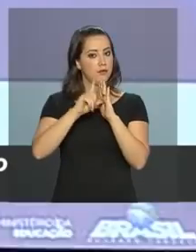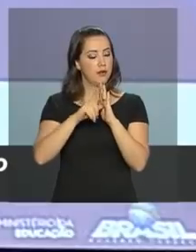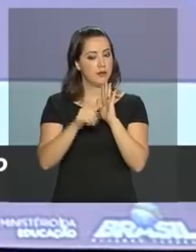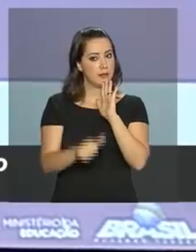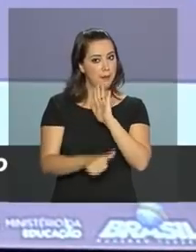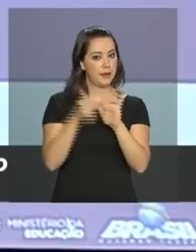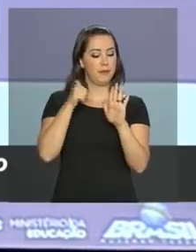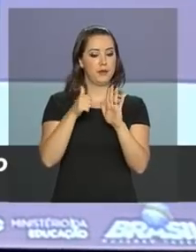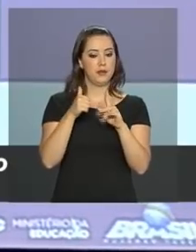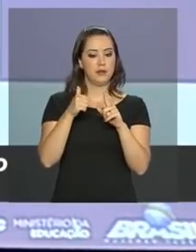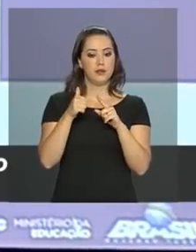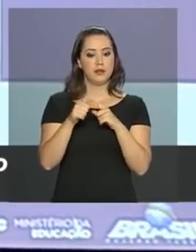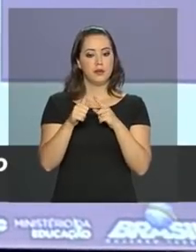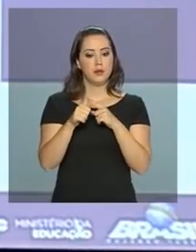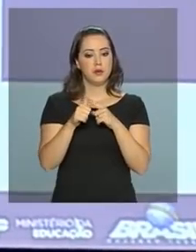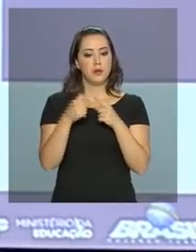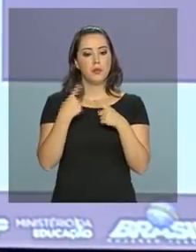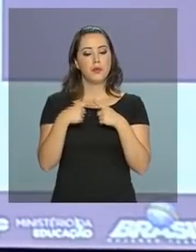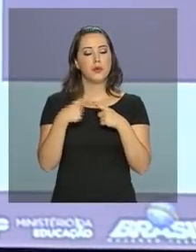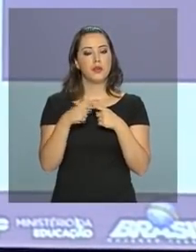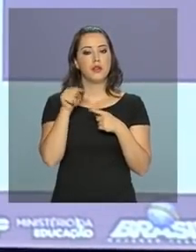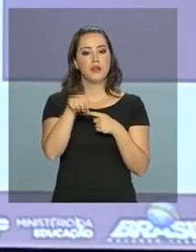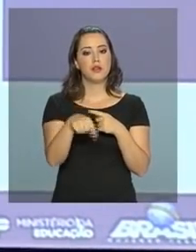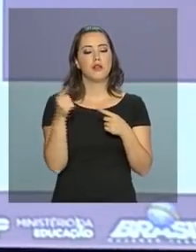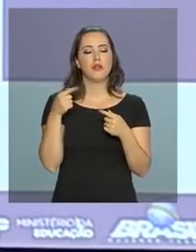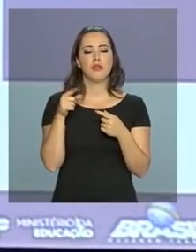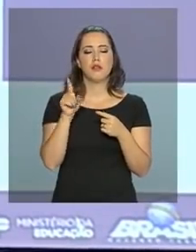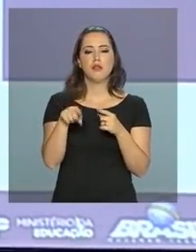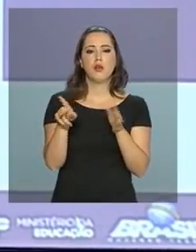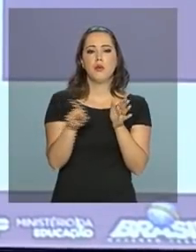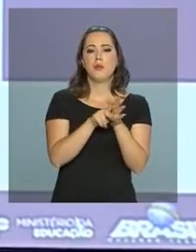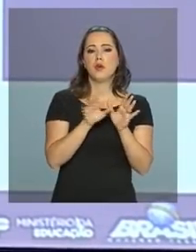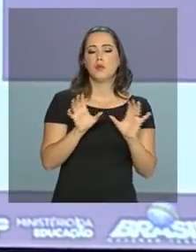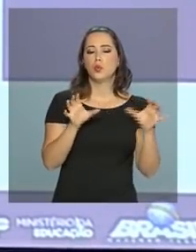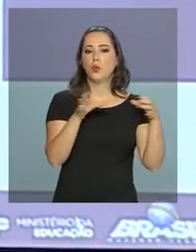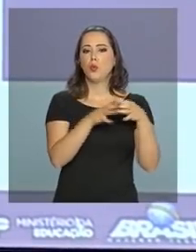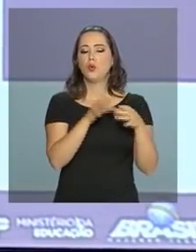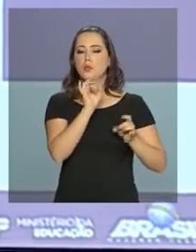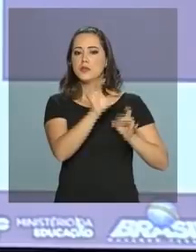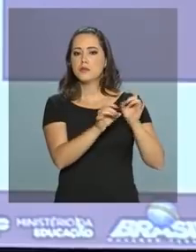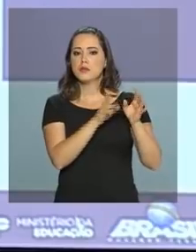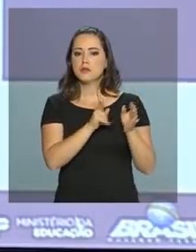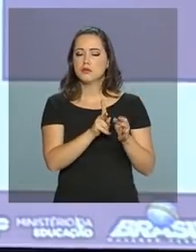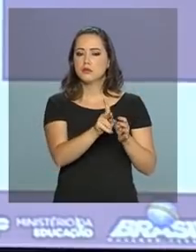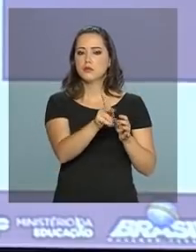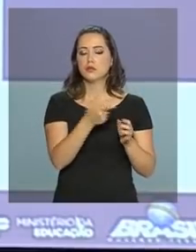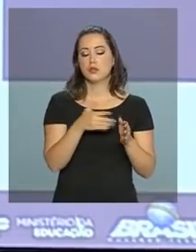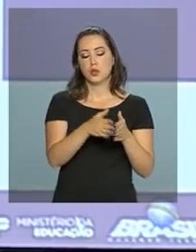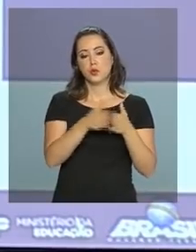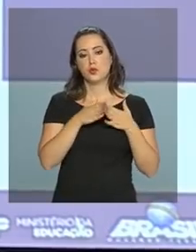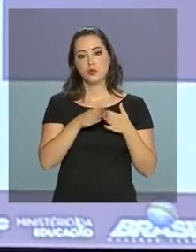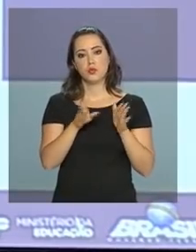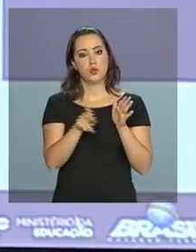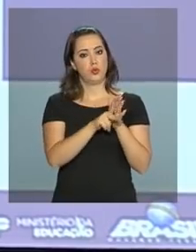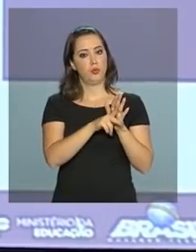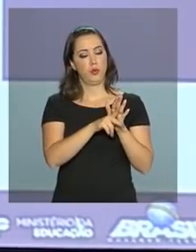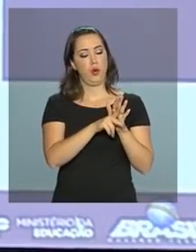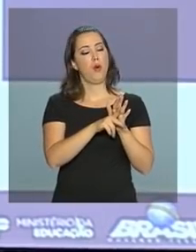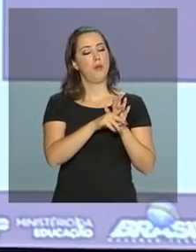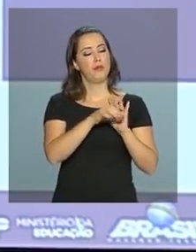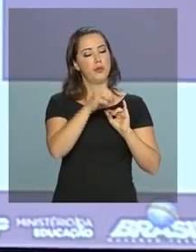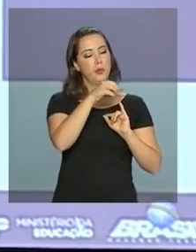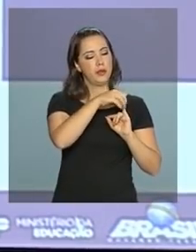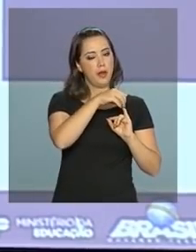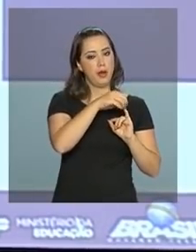é como conseqüência de deliberação da nossa comissão permanente de demandas do inep né nós